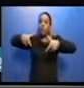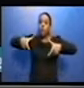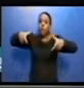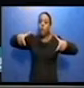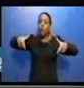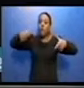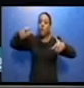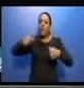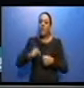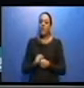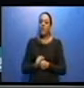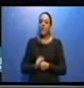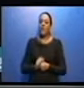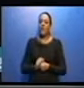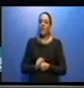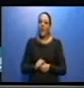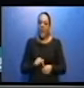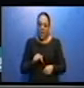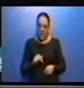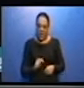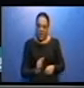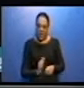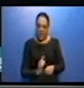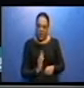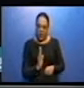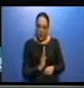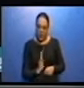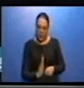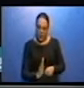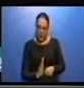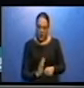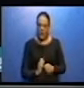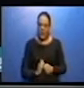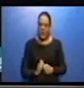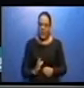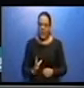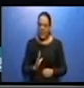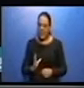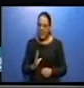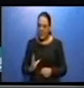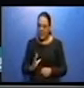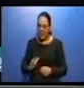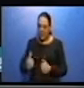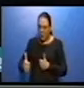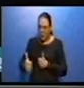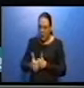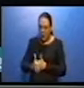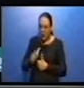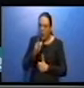ilustra, as pequenas cidades coloniais litorâneas brasileiras.